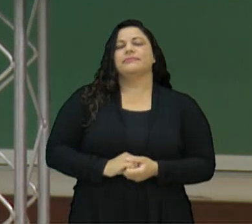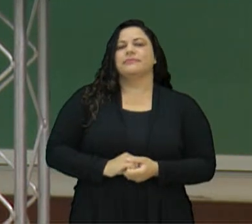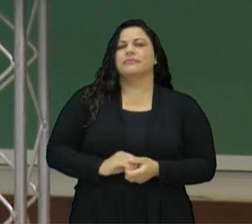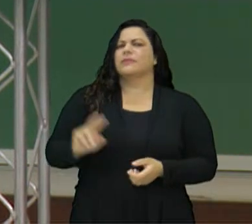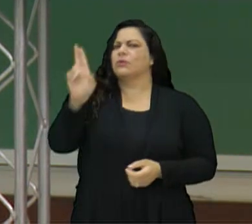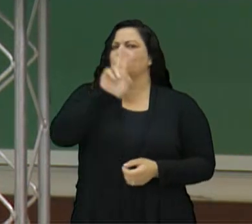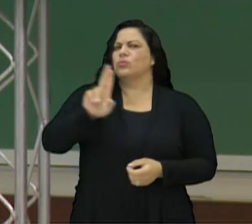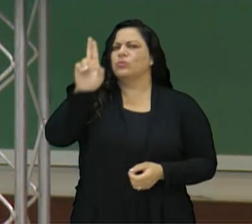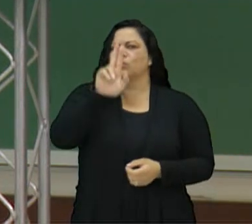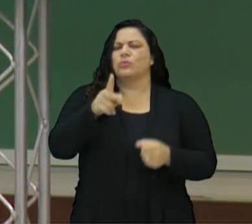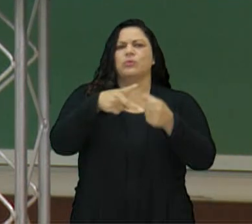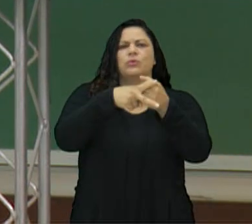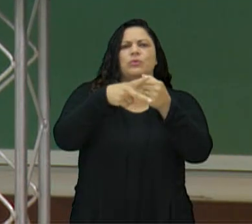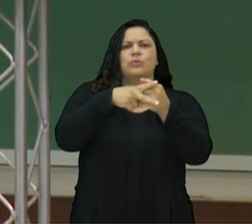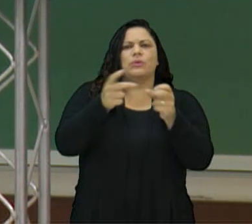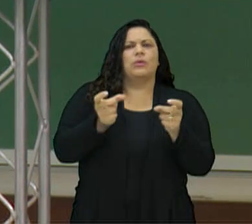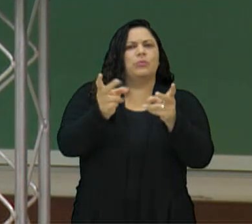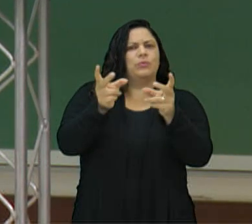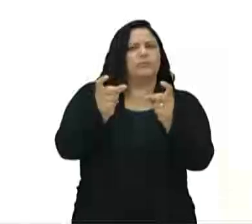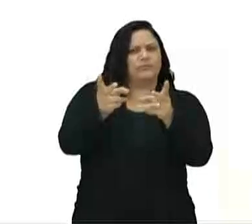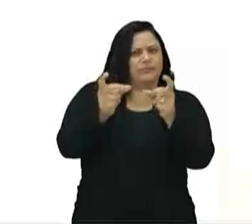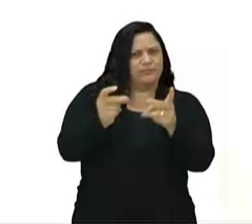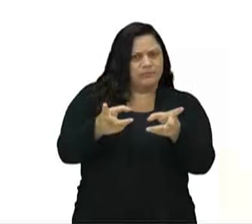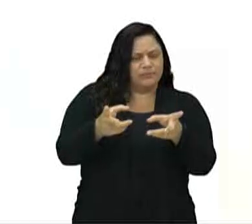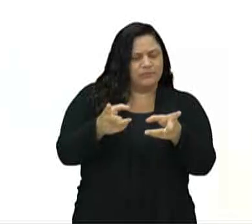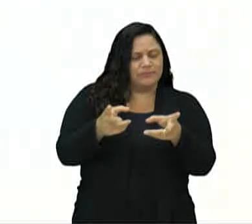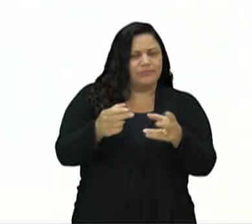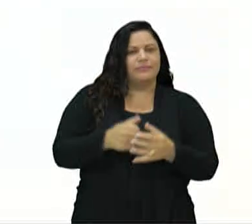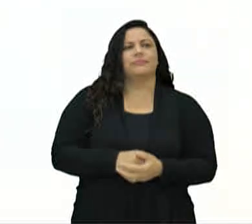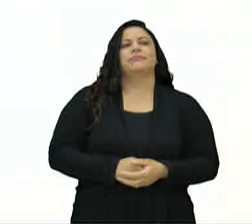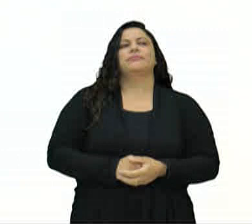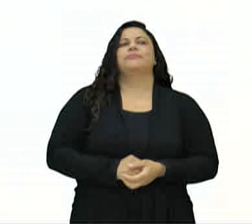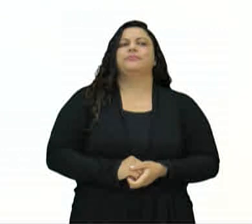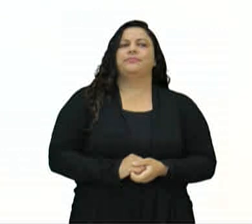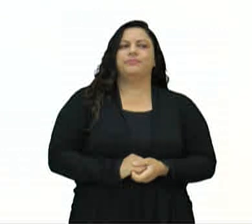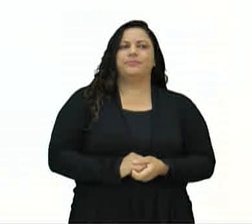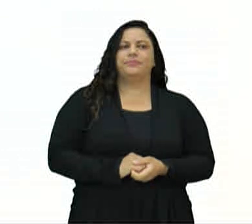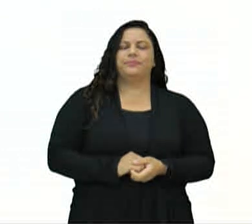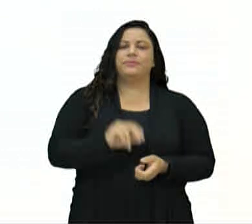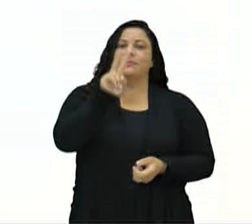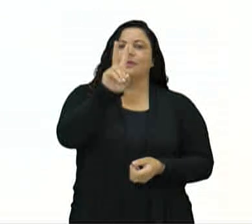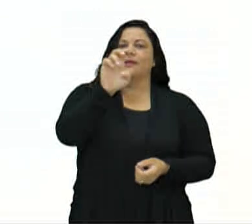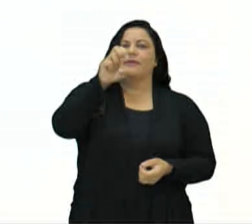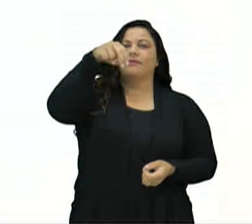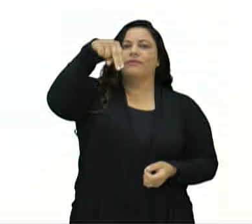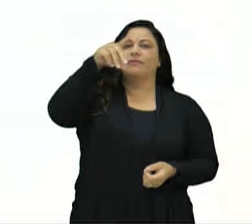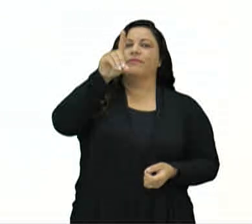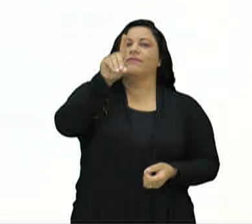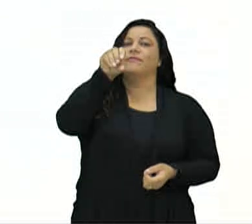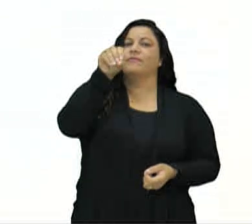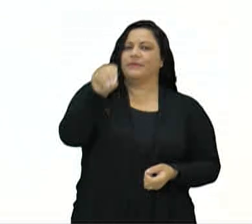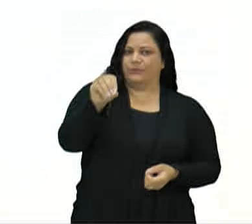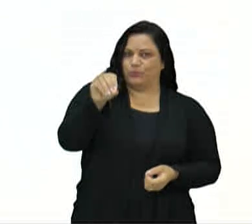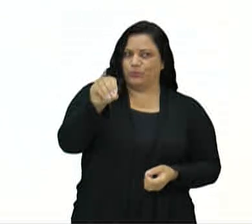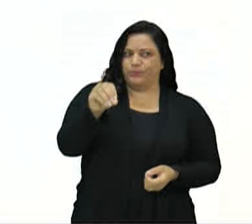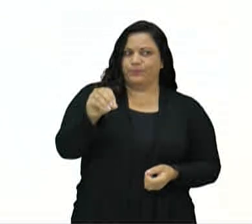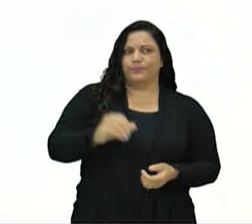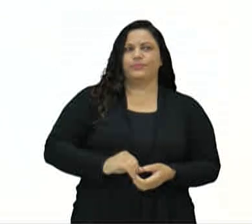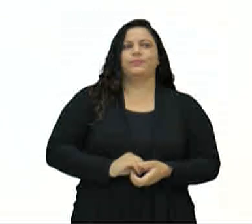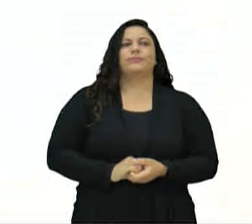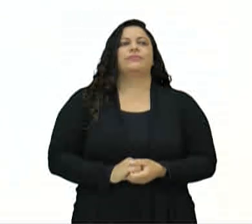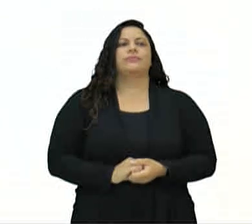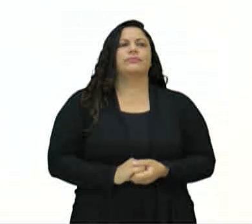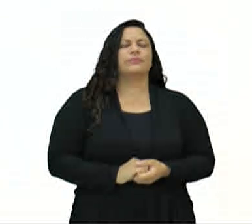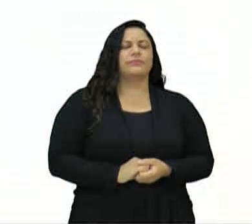verbo vender e se quedou assim a frase. Vendo imuebles. Por favor, sabes de alguém que